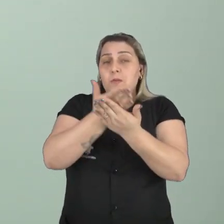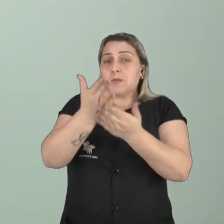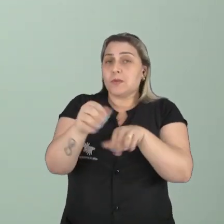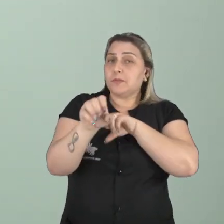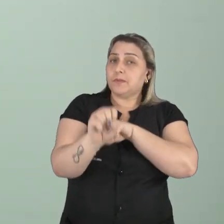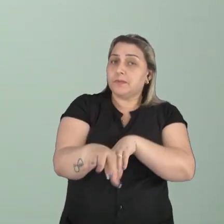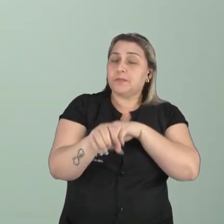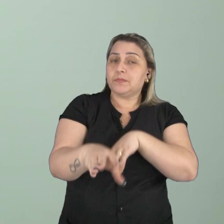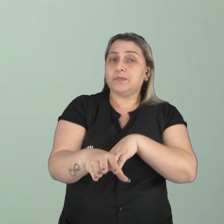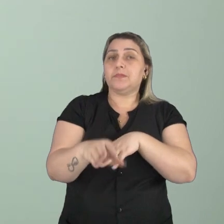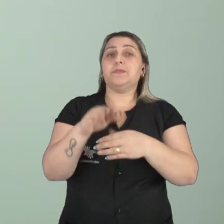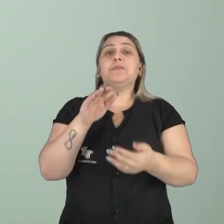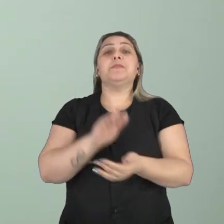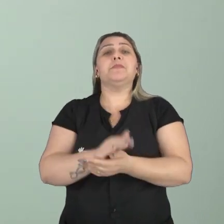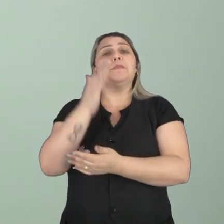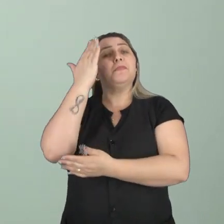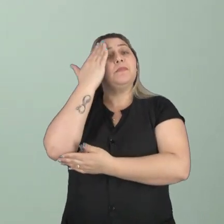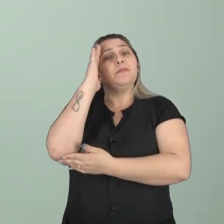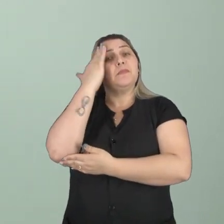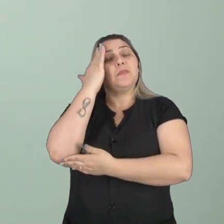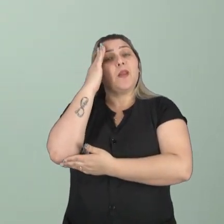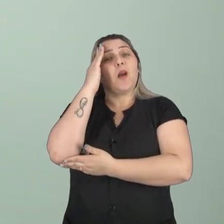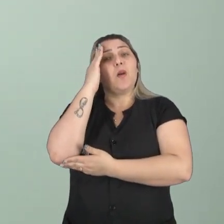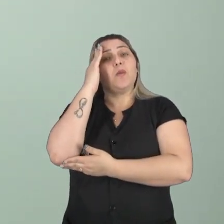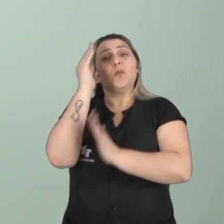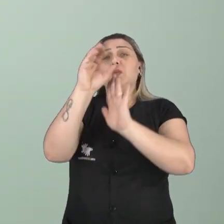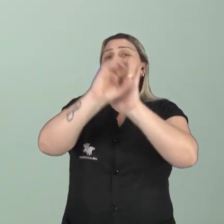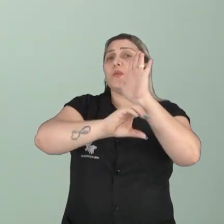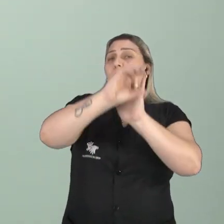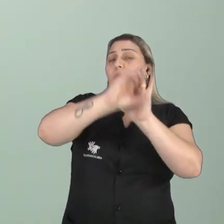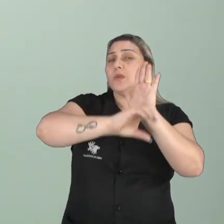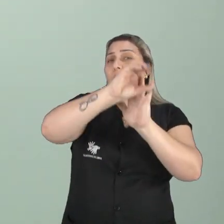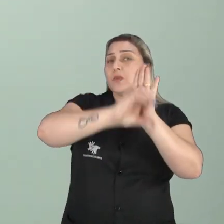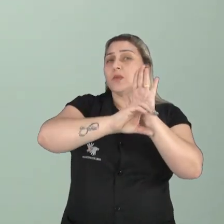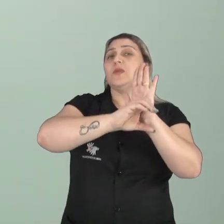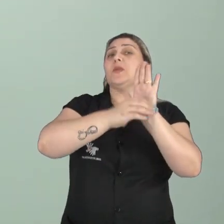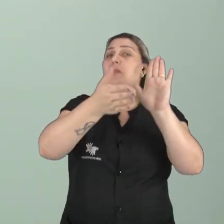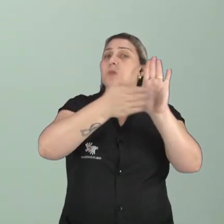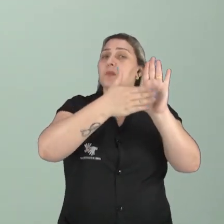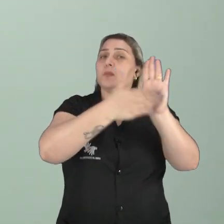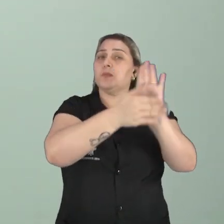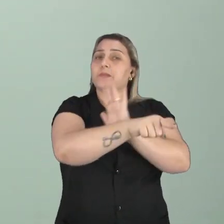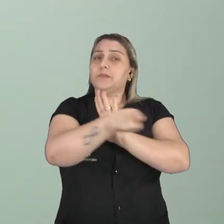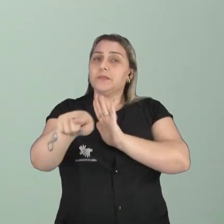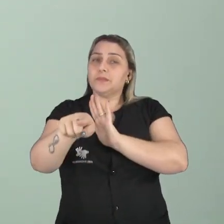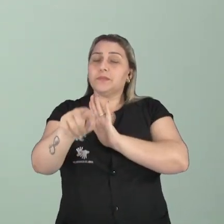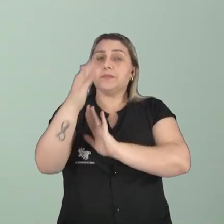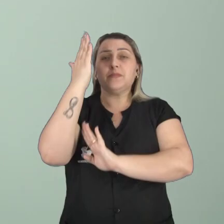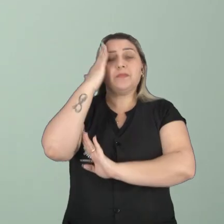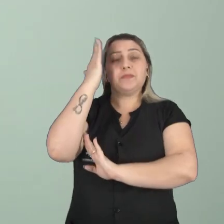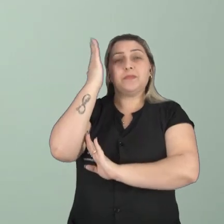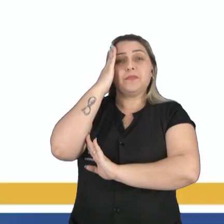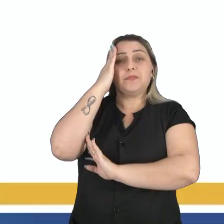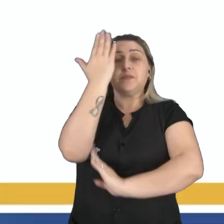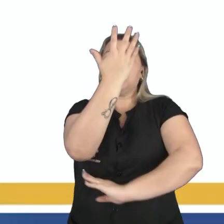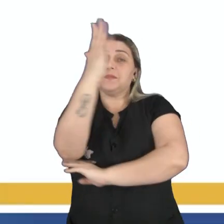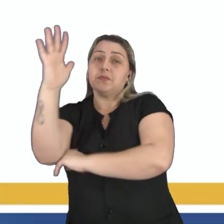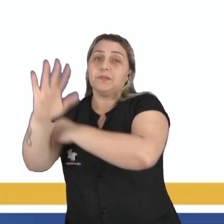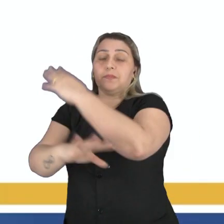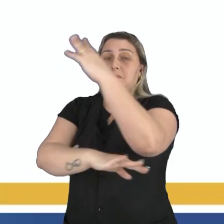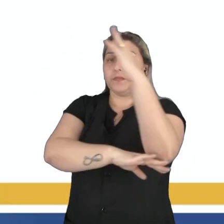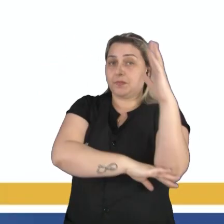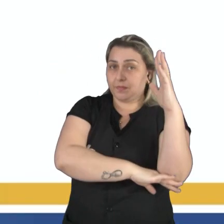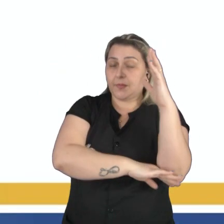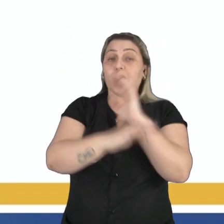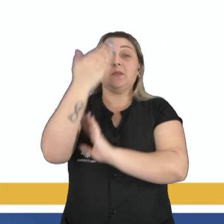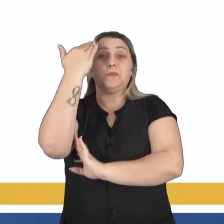com você. Vamos lá então entender um pouco do conceito disso que tenho proposto para você? Entenda, a paisagem